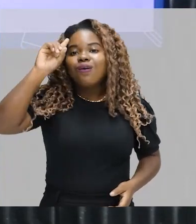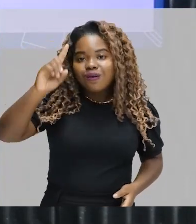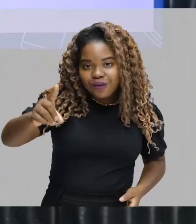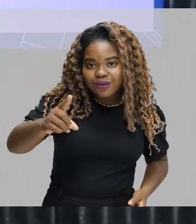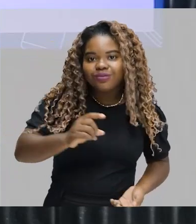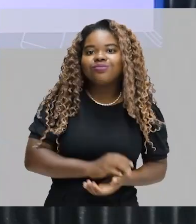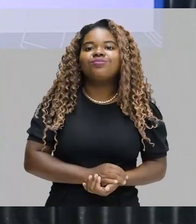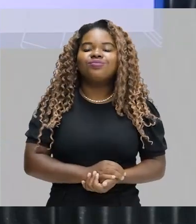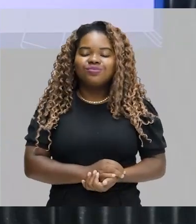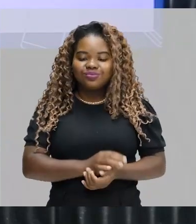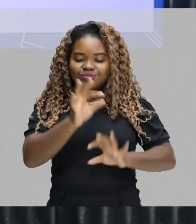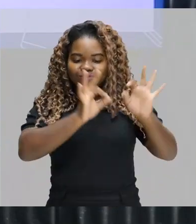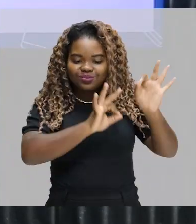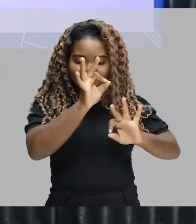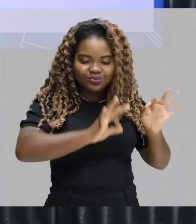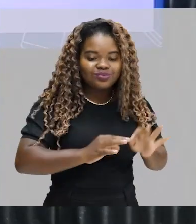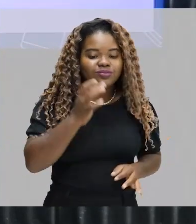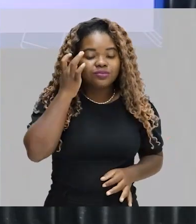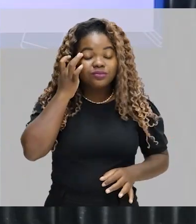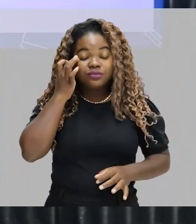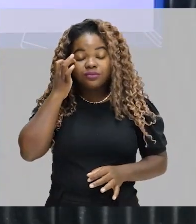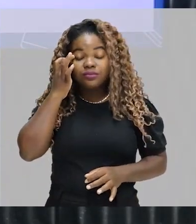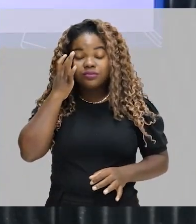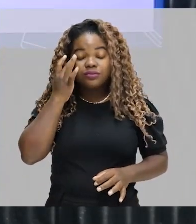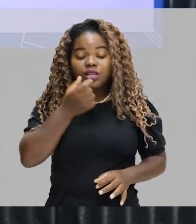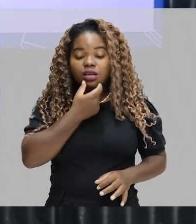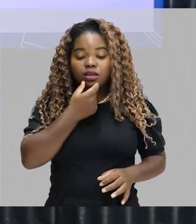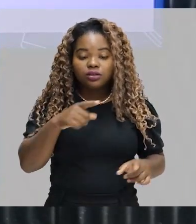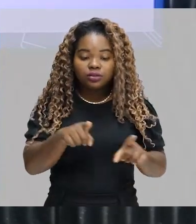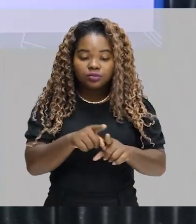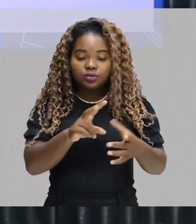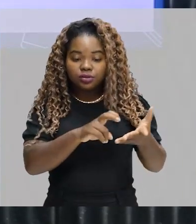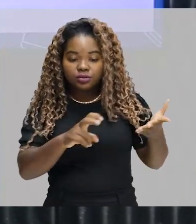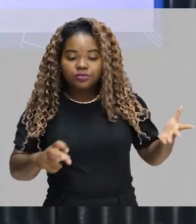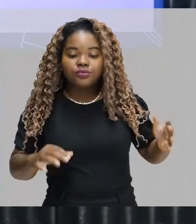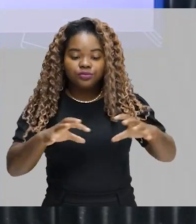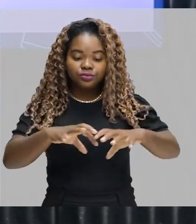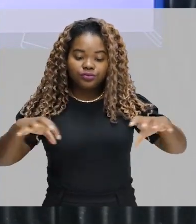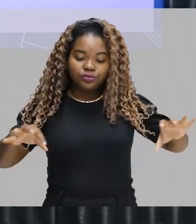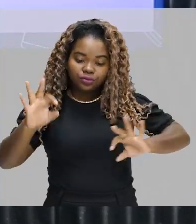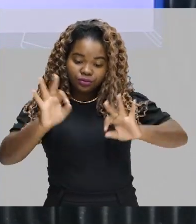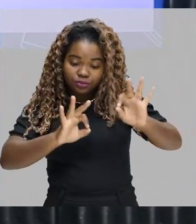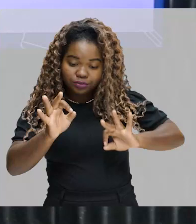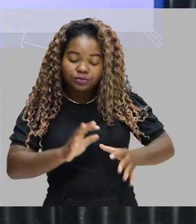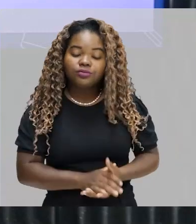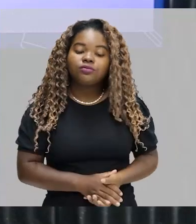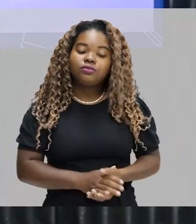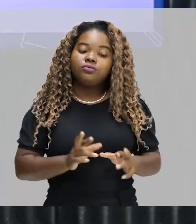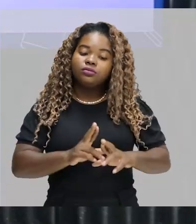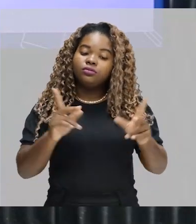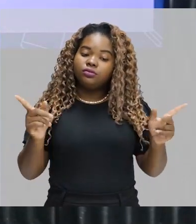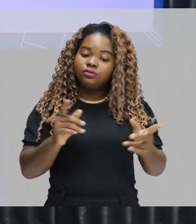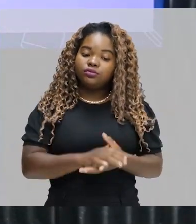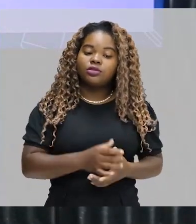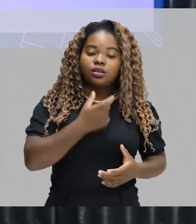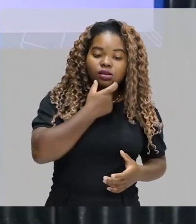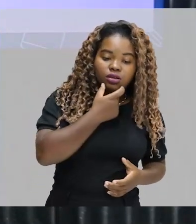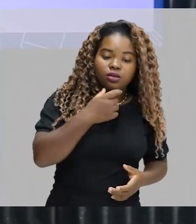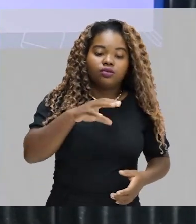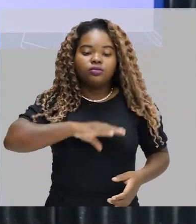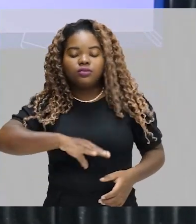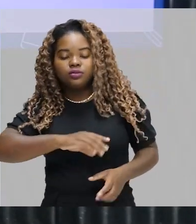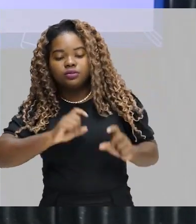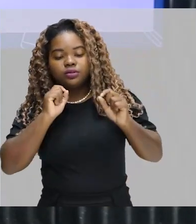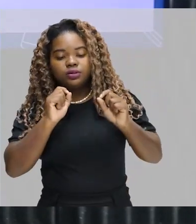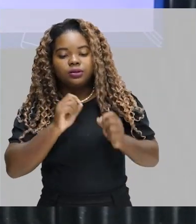ordinais. Então, em inglês, nós também temos um vocabulário separado para isso. E aí, a diferença entre o inglês e o